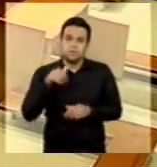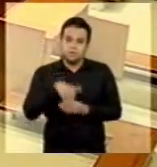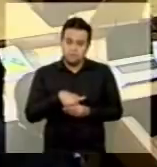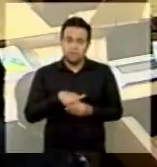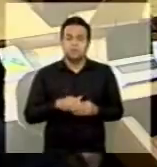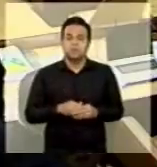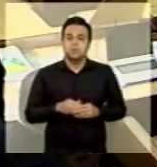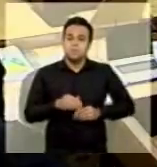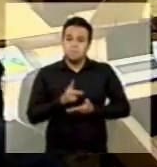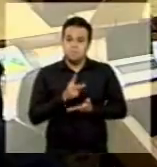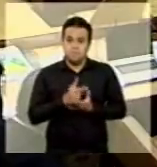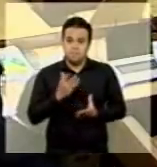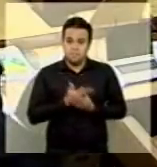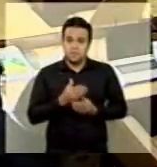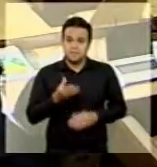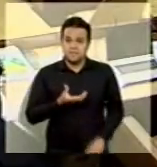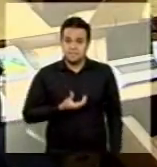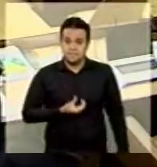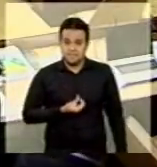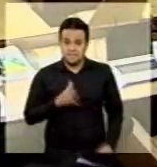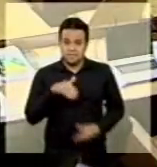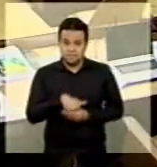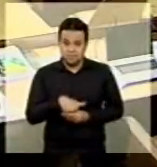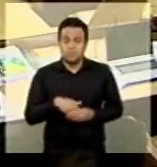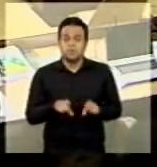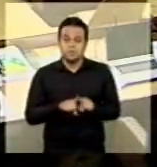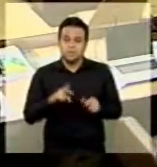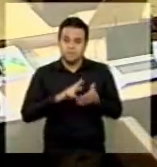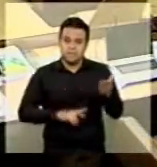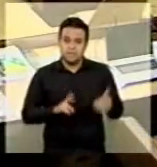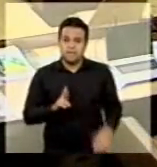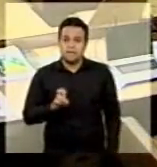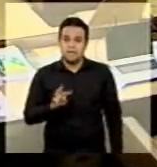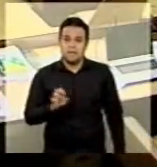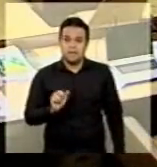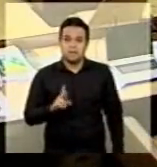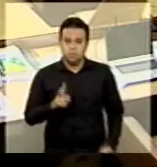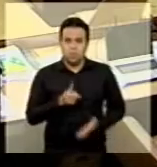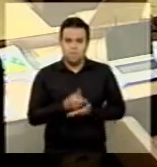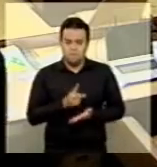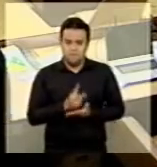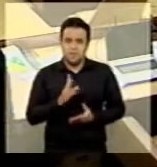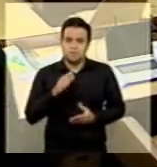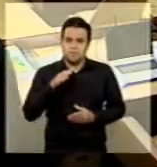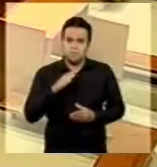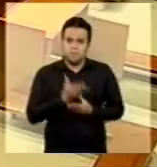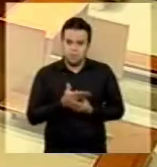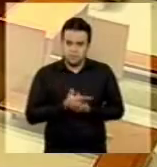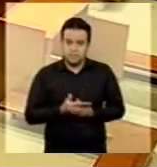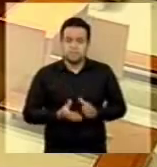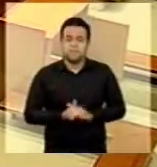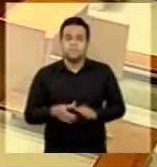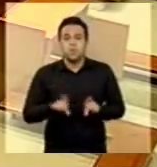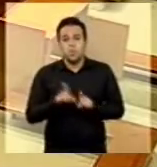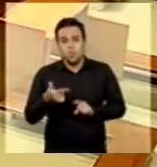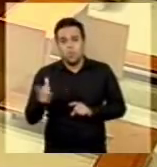nesse processo. Temos um total de 6 votos, já contado também o voto do relator no mesmo processo, ministro Luiz Roberto Barroso, em outra sessão